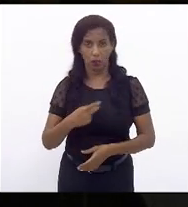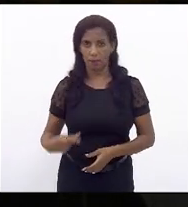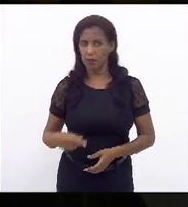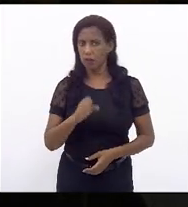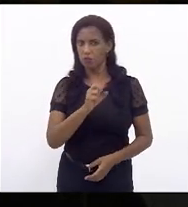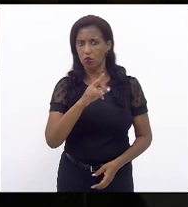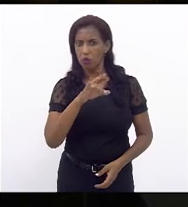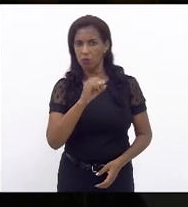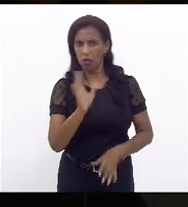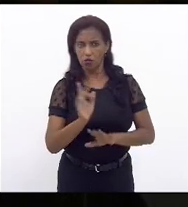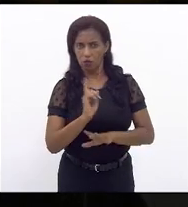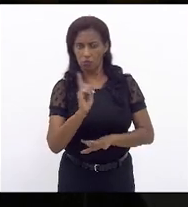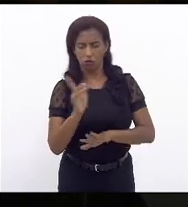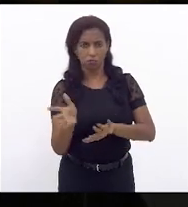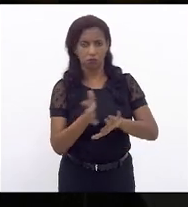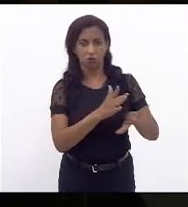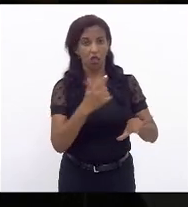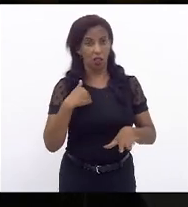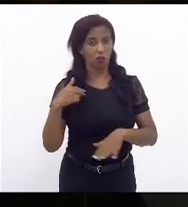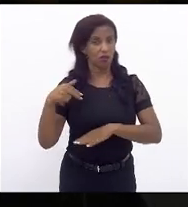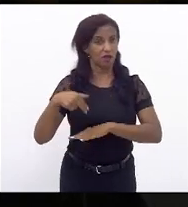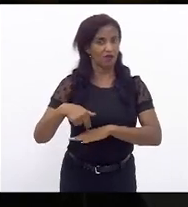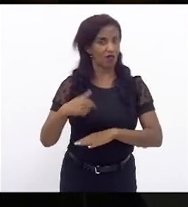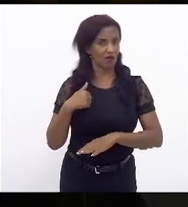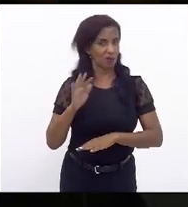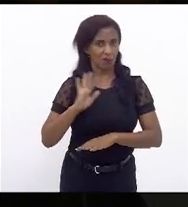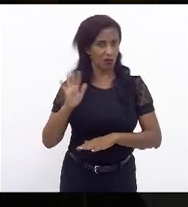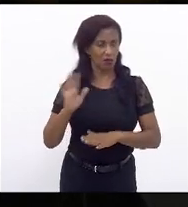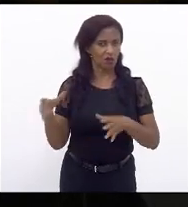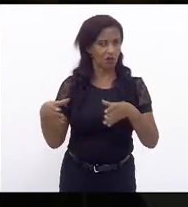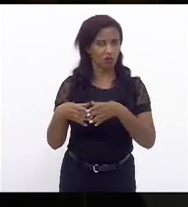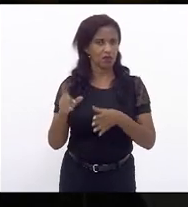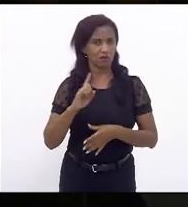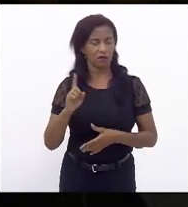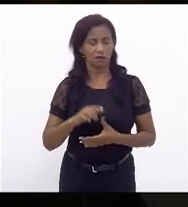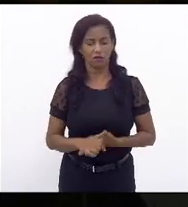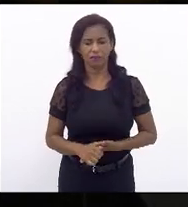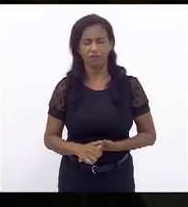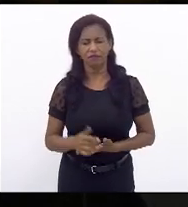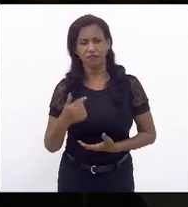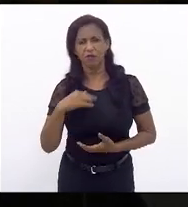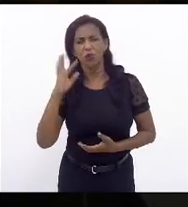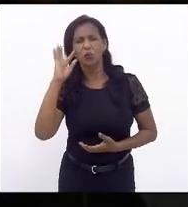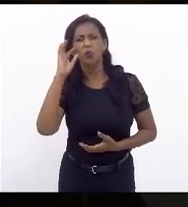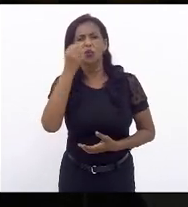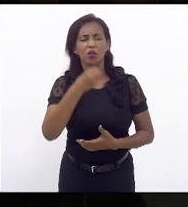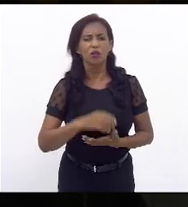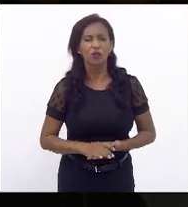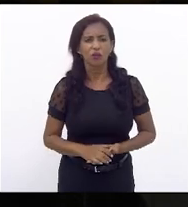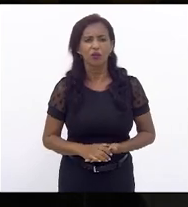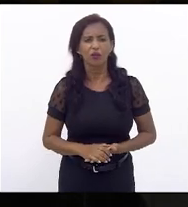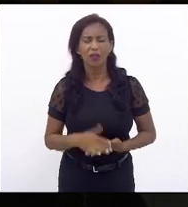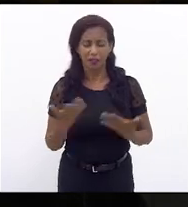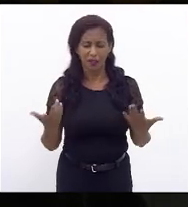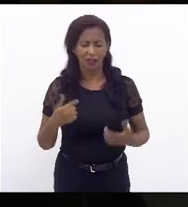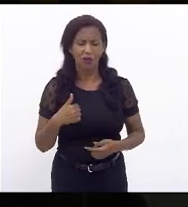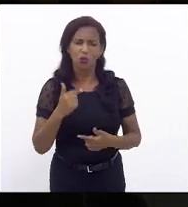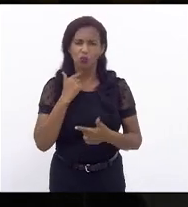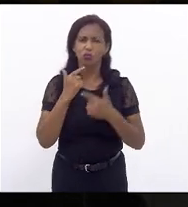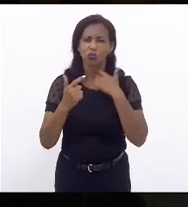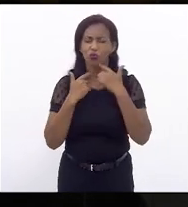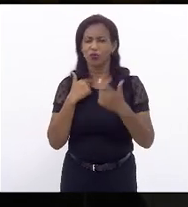Sérgio a comissão. E eu estava lá, não era da comissão. Aí resolvi, até em beneplácito da